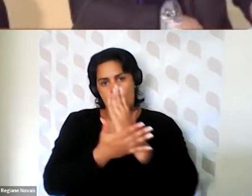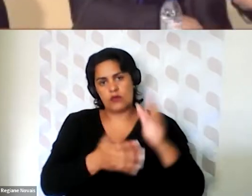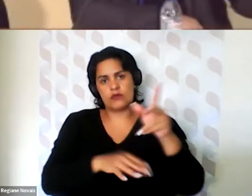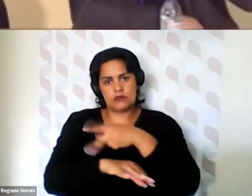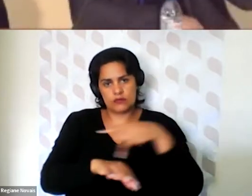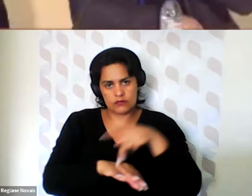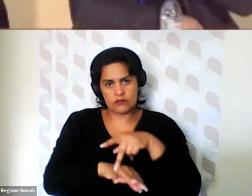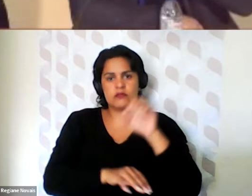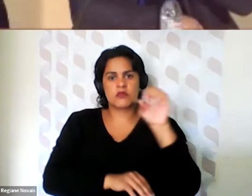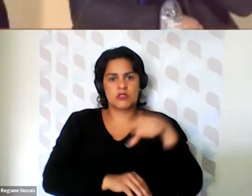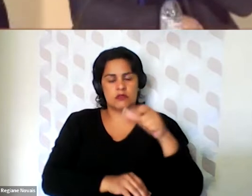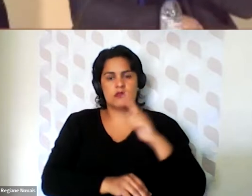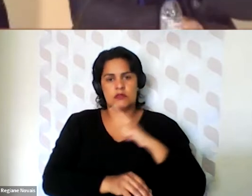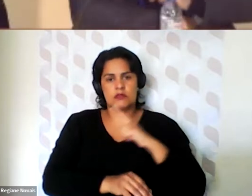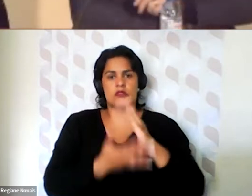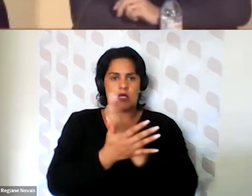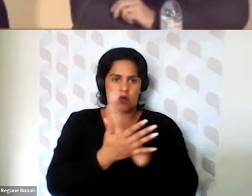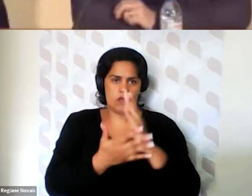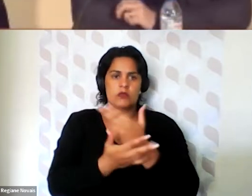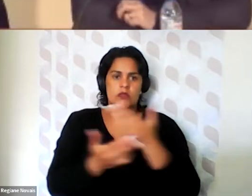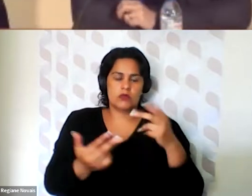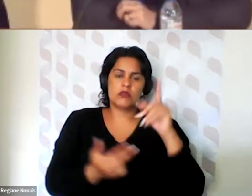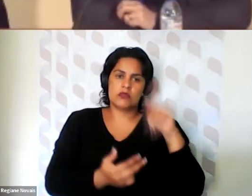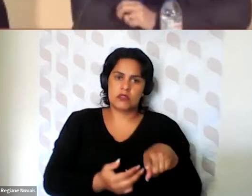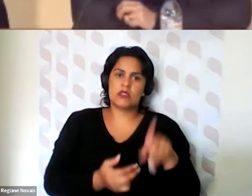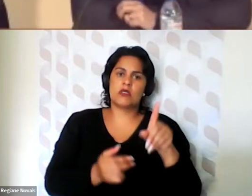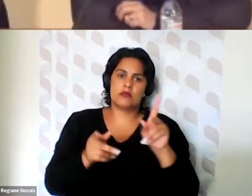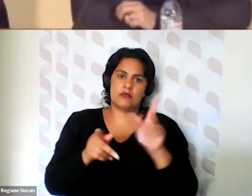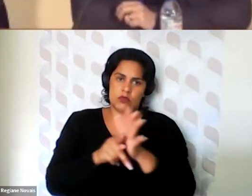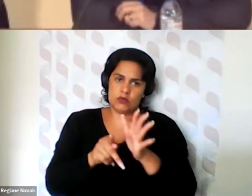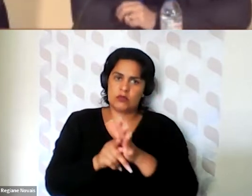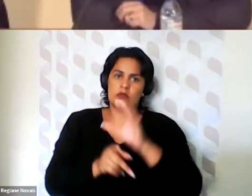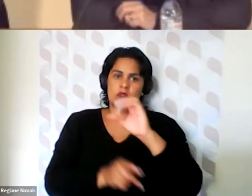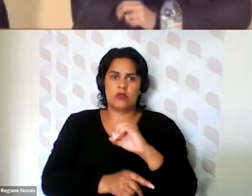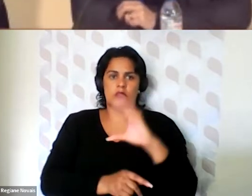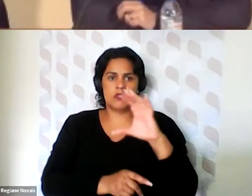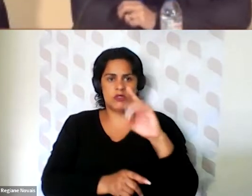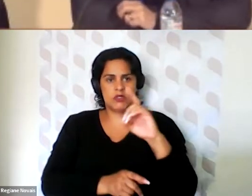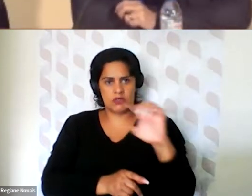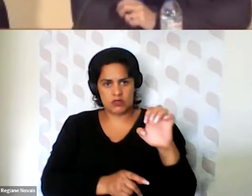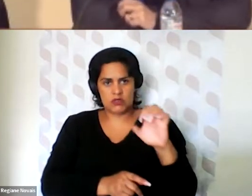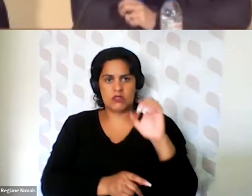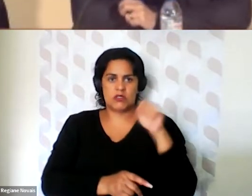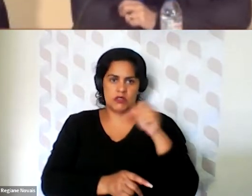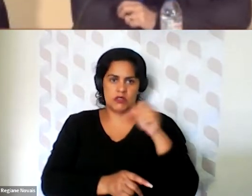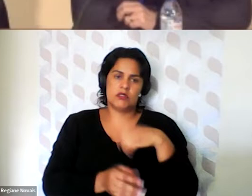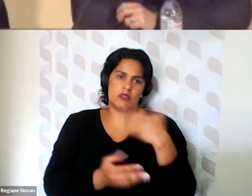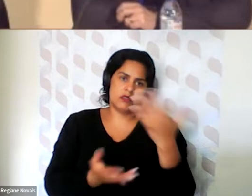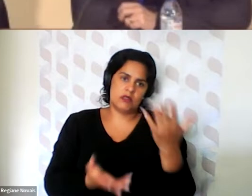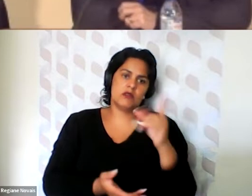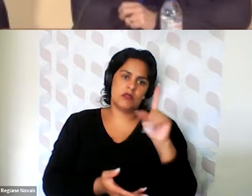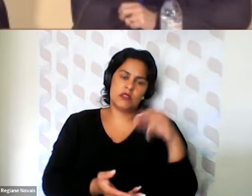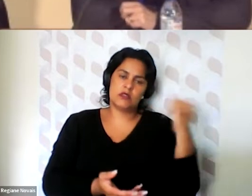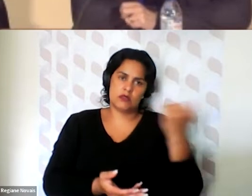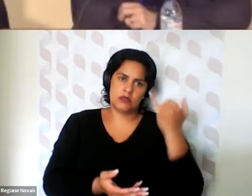que o objetivo simplesmente de, no final, quando eu terminar tudo, vou ter mais investimento. Pois o documento